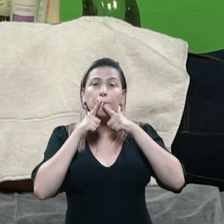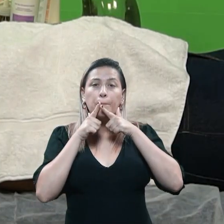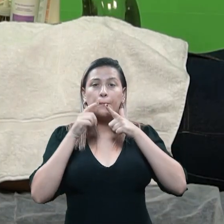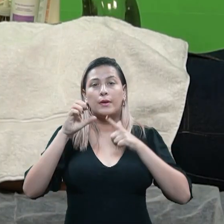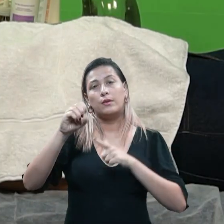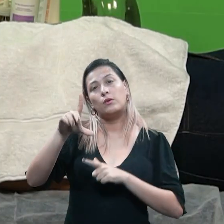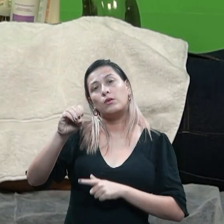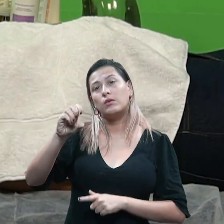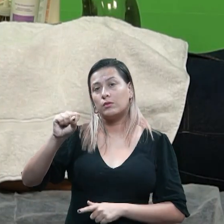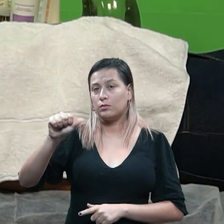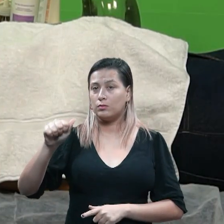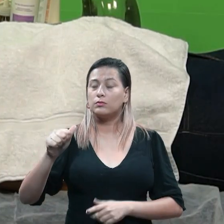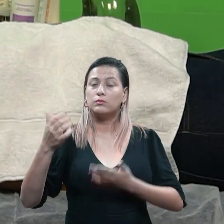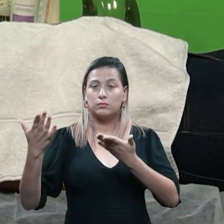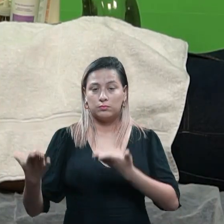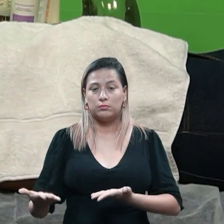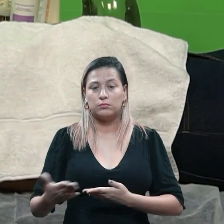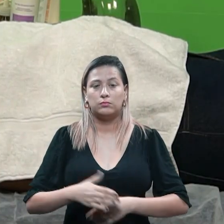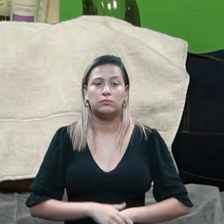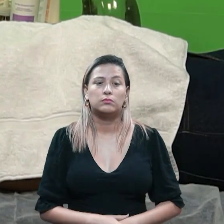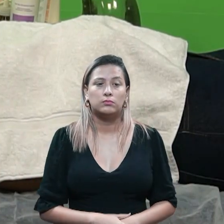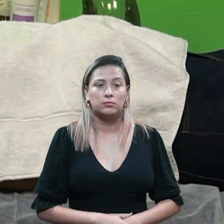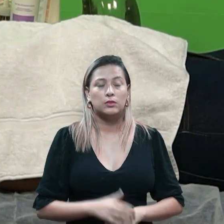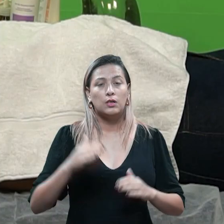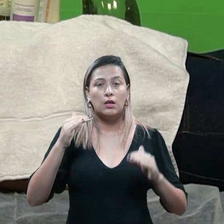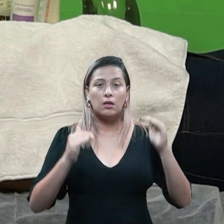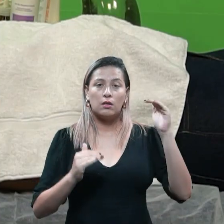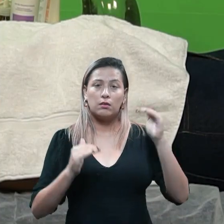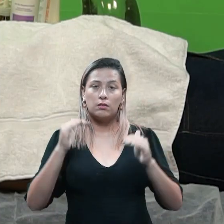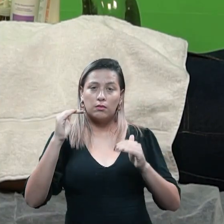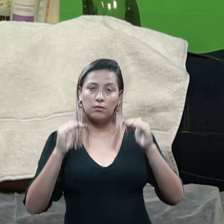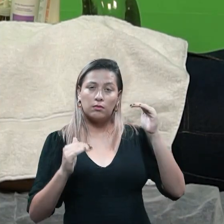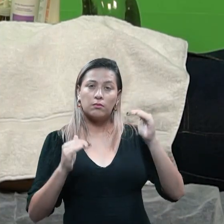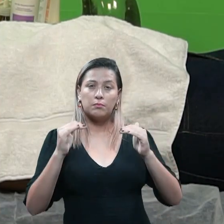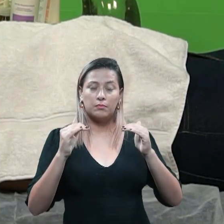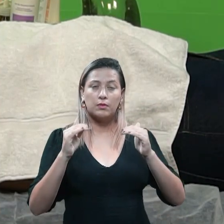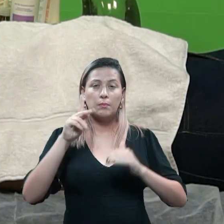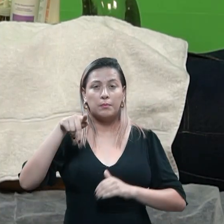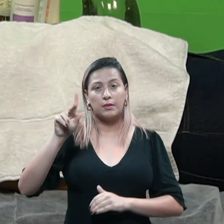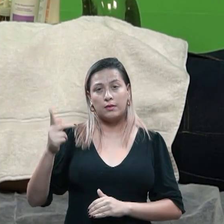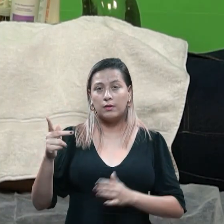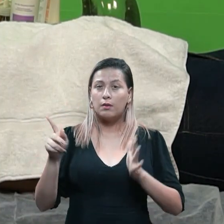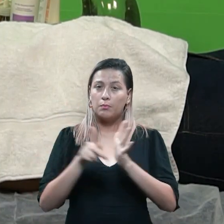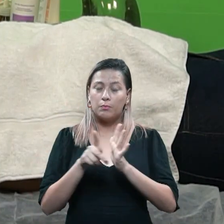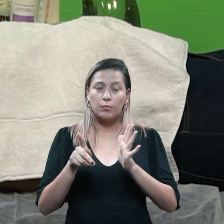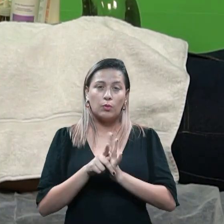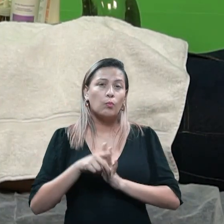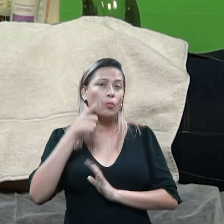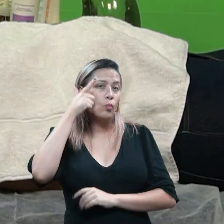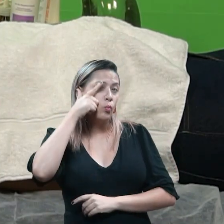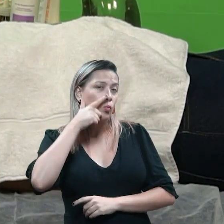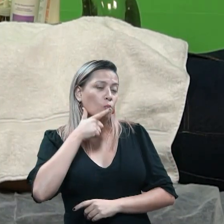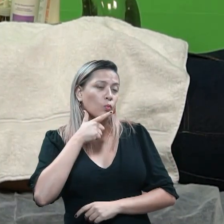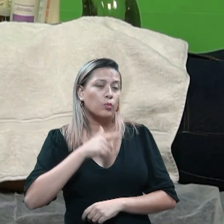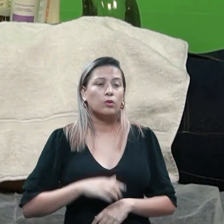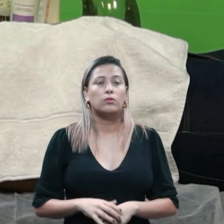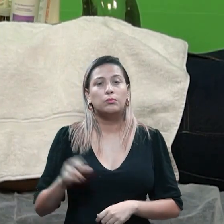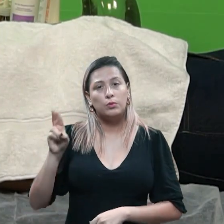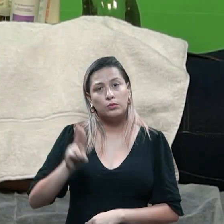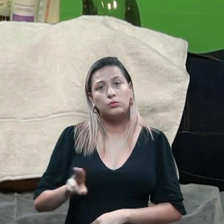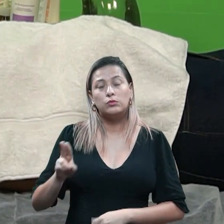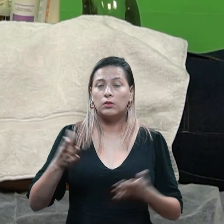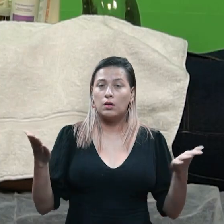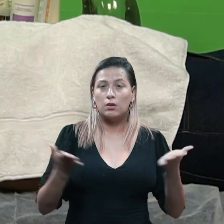dela. A função dessa loção é equilibrar o pH da pele. Posso utilizar ela agora, mas também posso utilizar ela